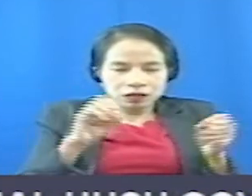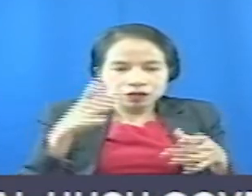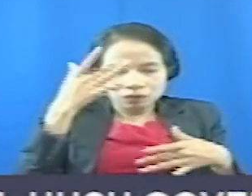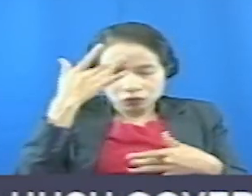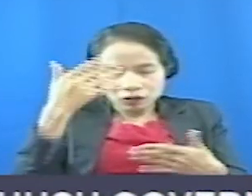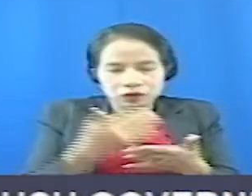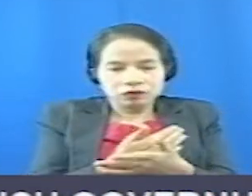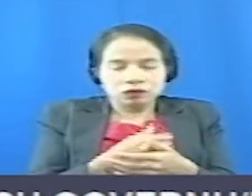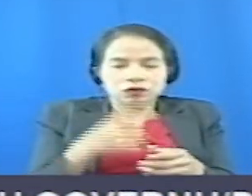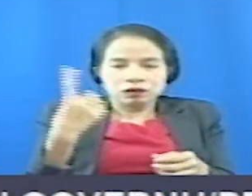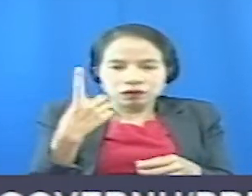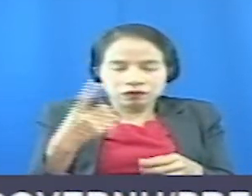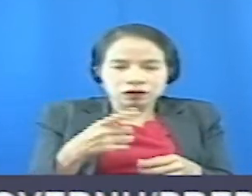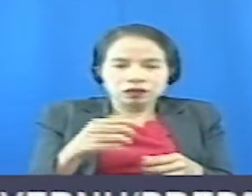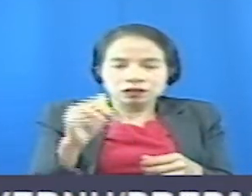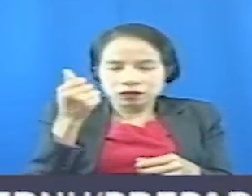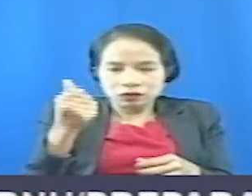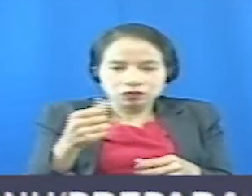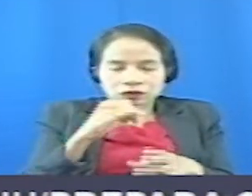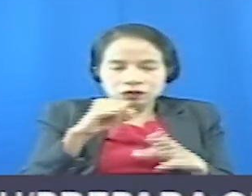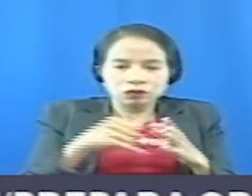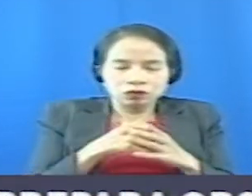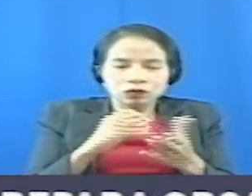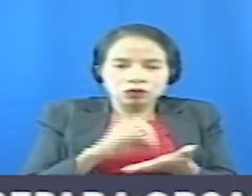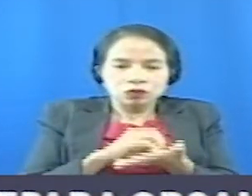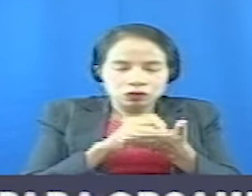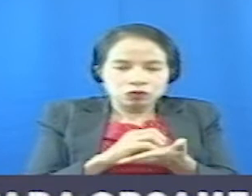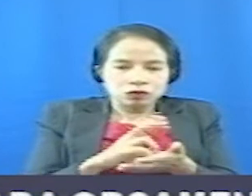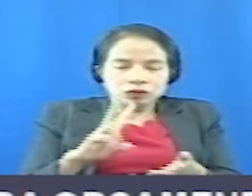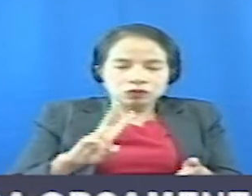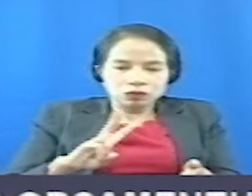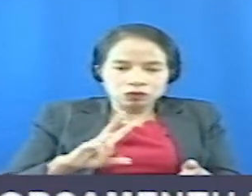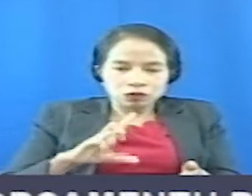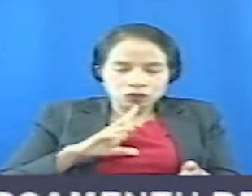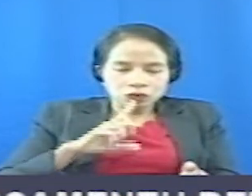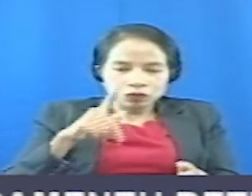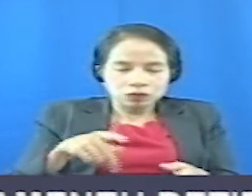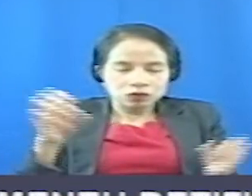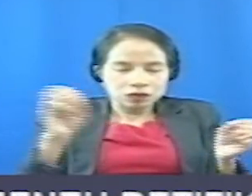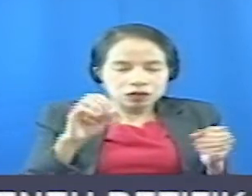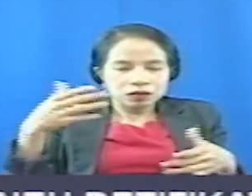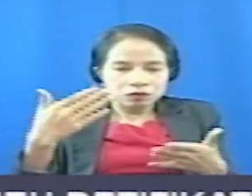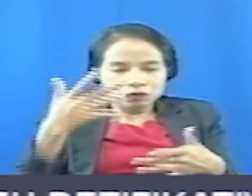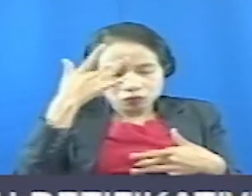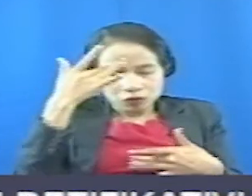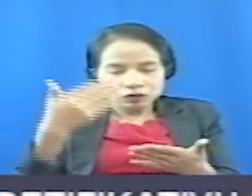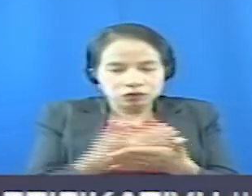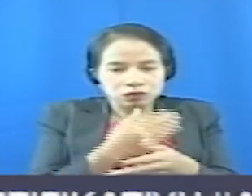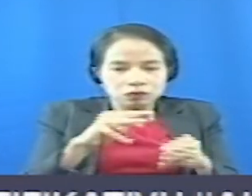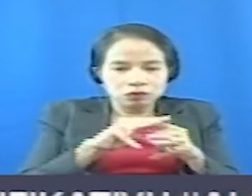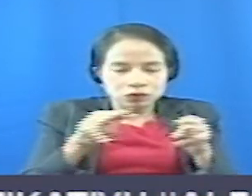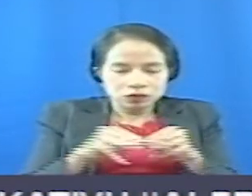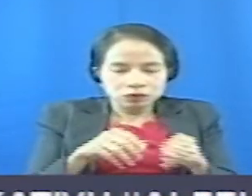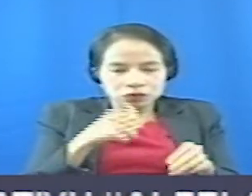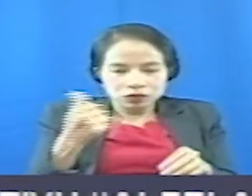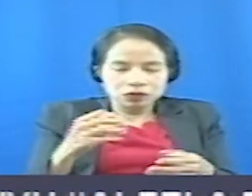caso Sanulo, inclui município Lauten, o Raioa, município Lauten, ohin la e caso Fon, município Sirselo, Homos